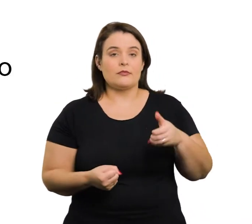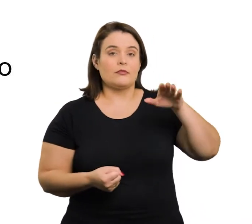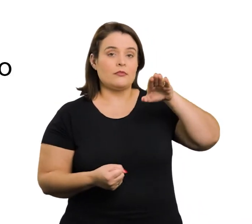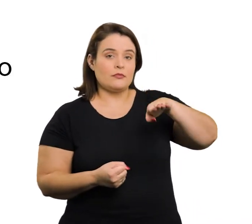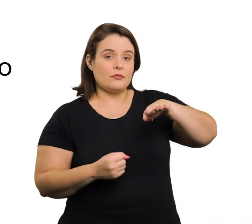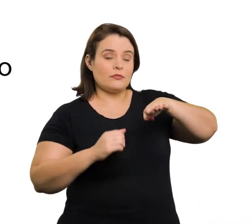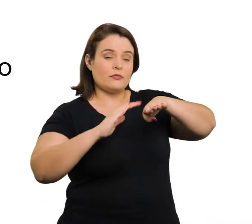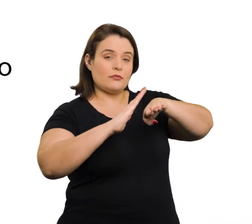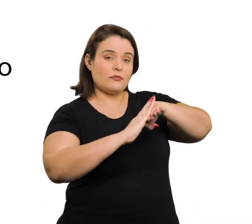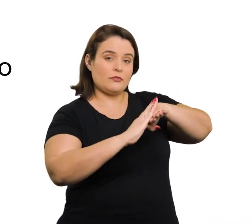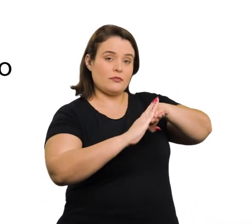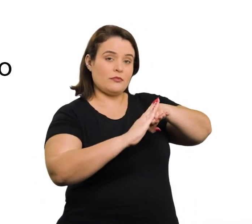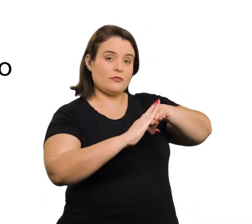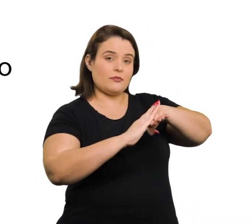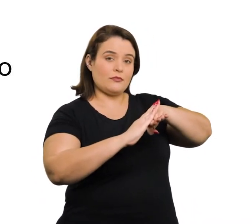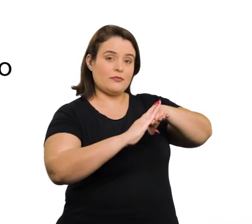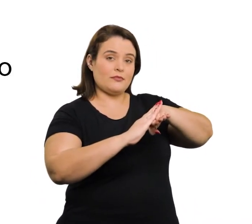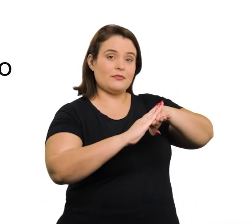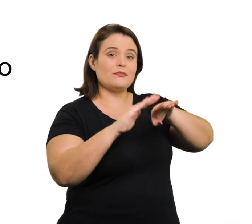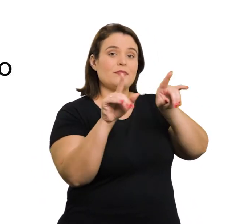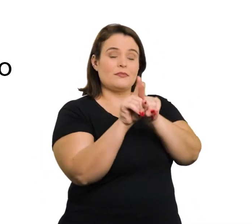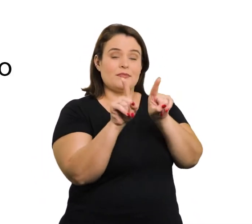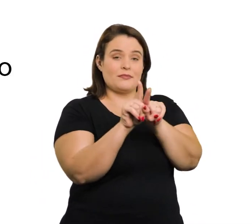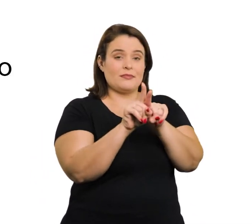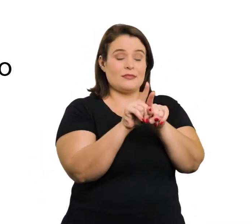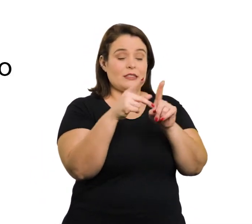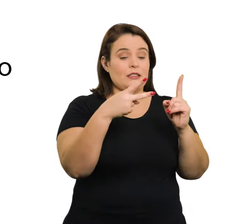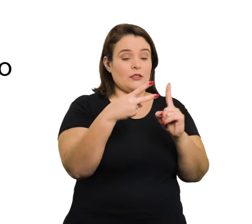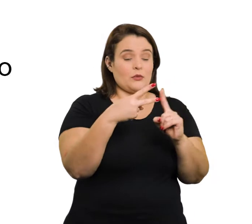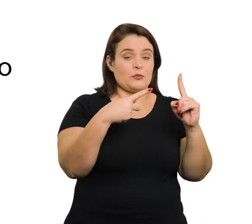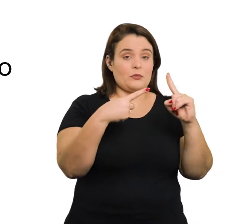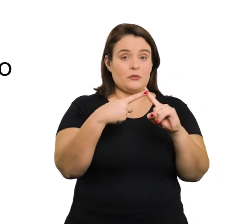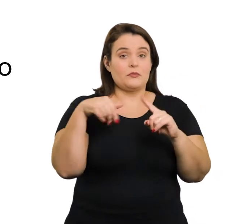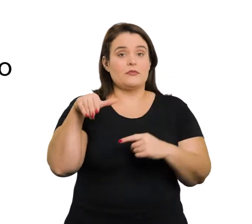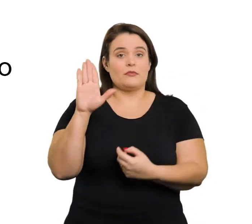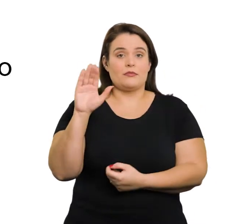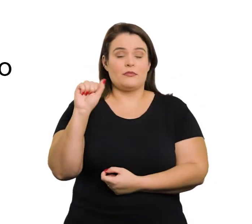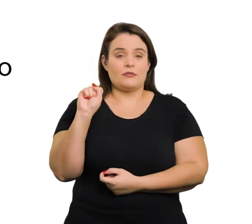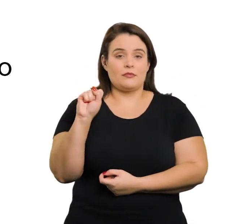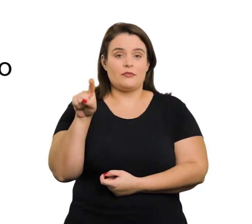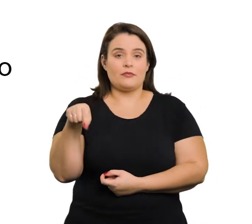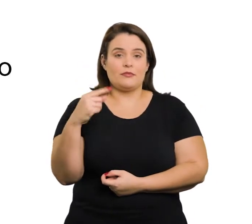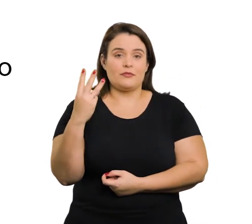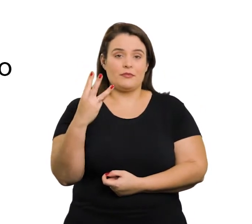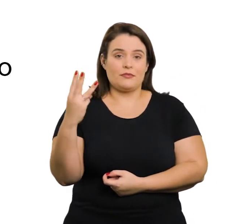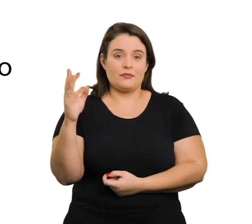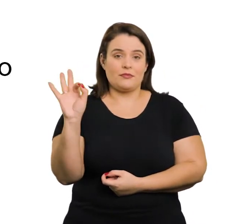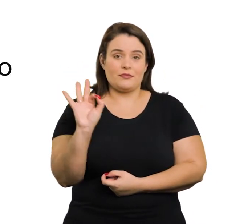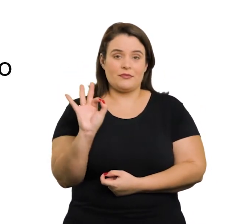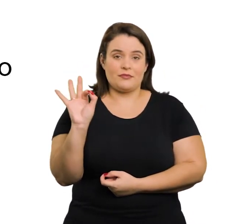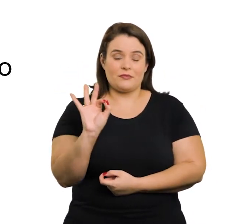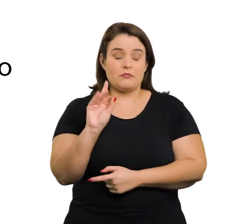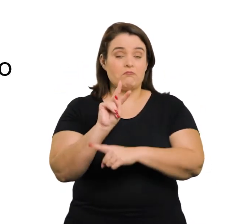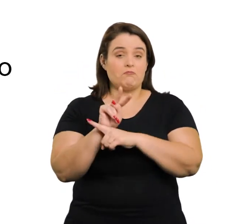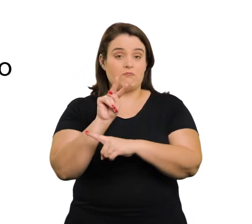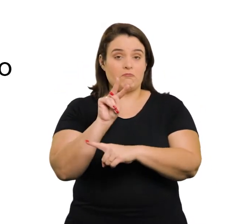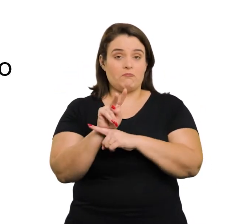serão admitidas inclinações transversais na faixa de acesso e na faixa de serviço superiores a